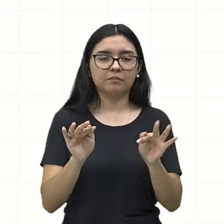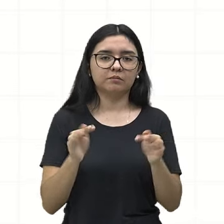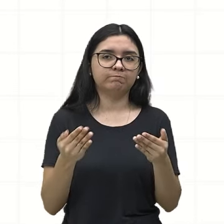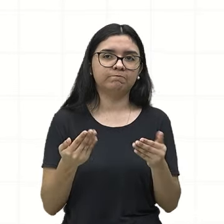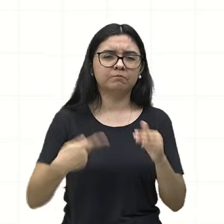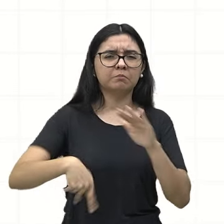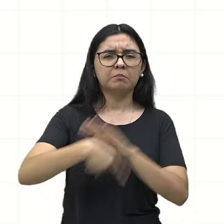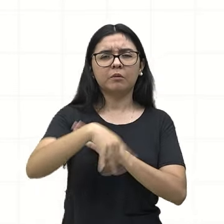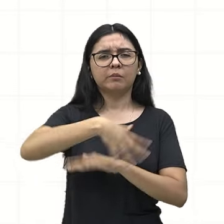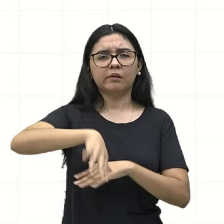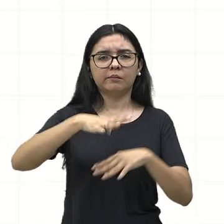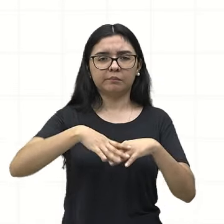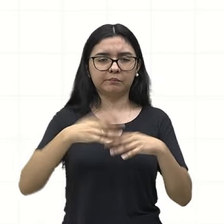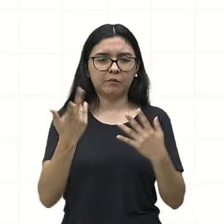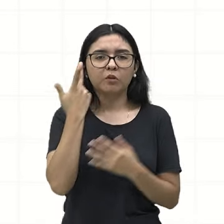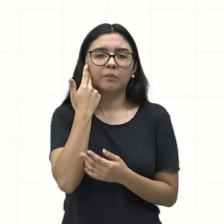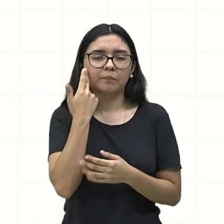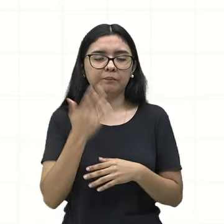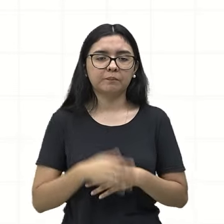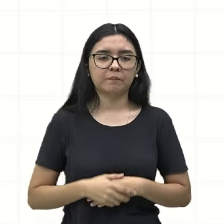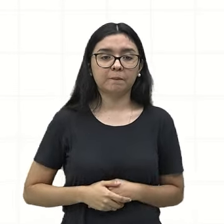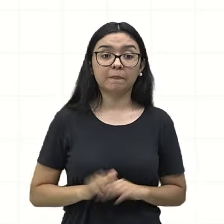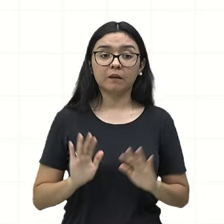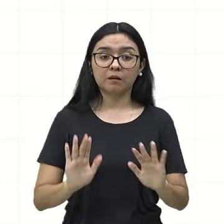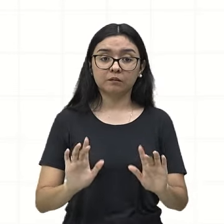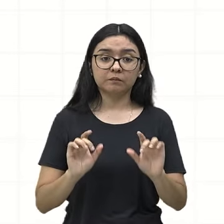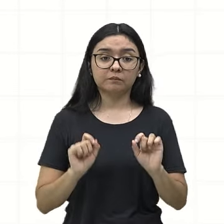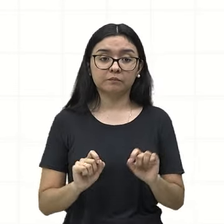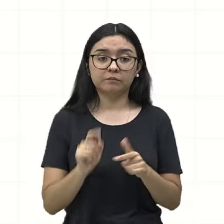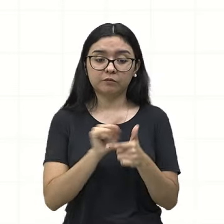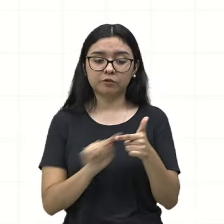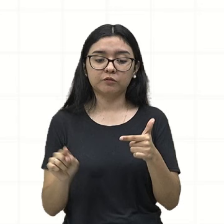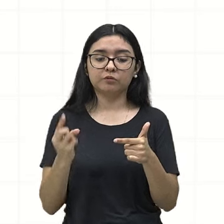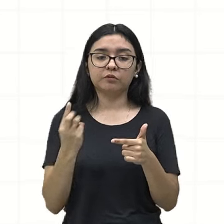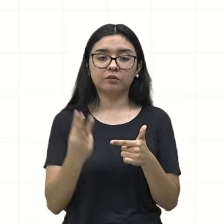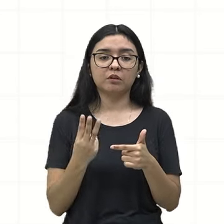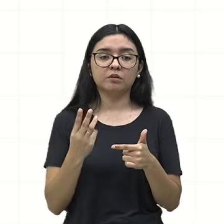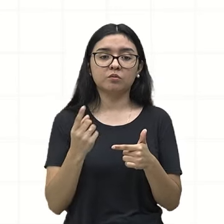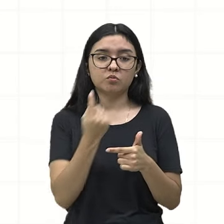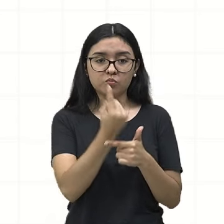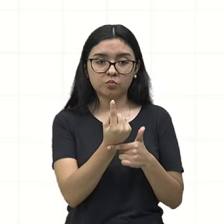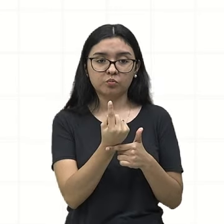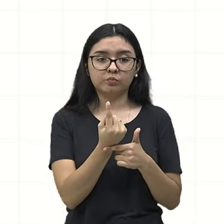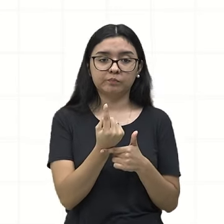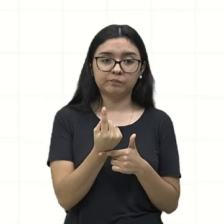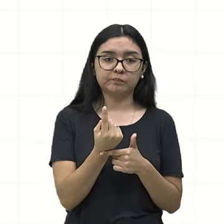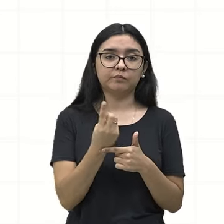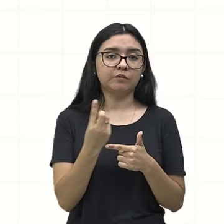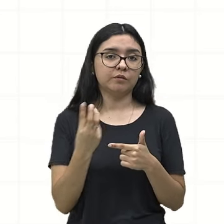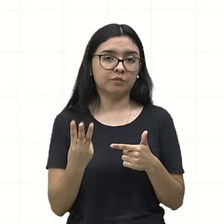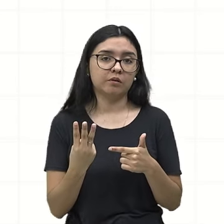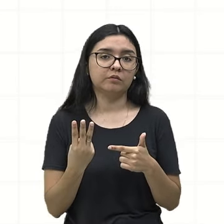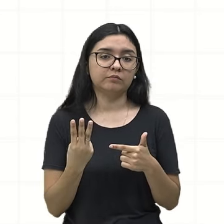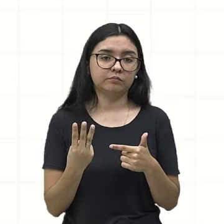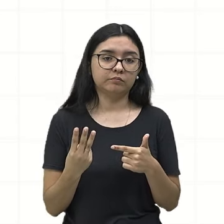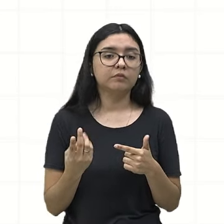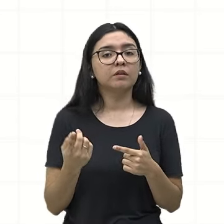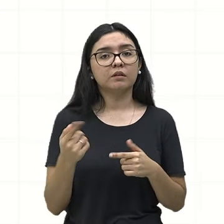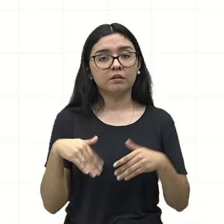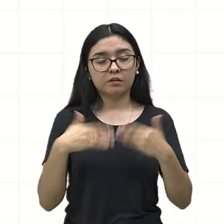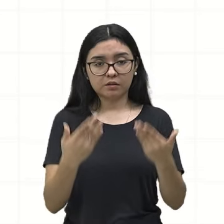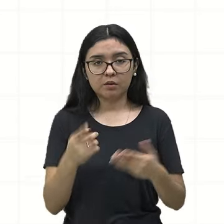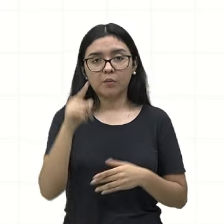uma linguagem mais comum, né? Então, dito isto, os divisores de 3 é apenas o número 1 e o número 3. Então, ele é um